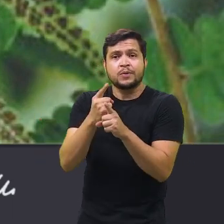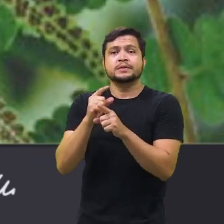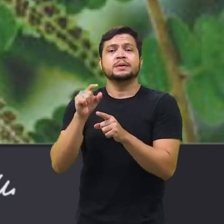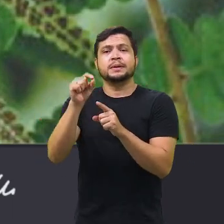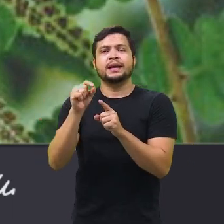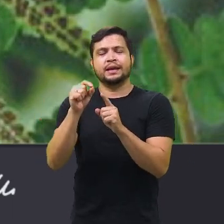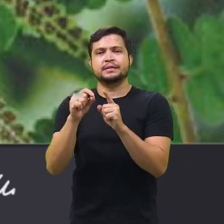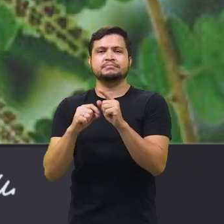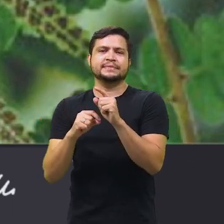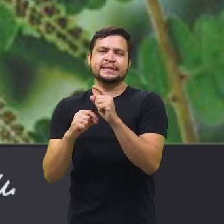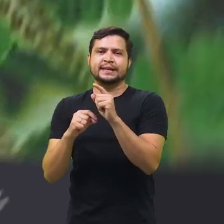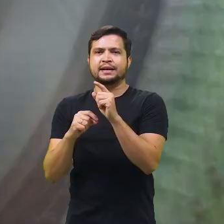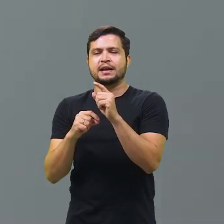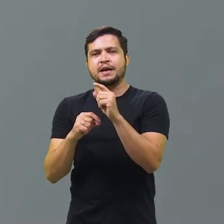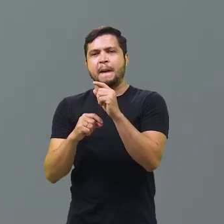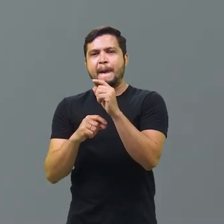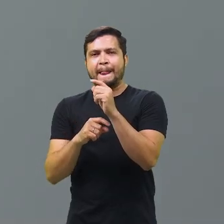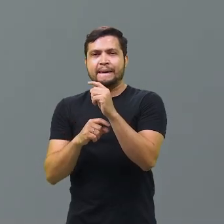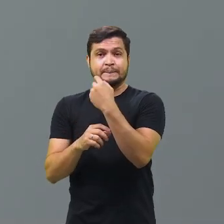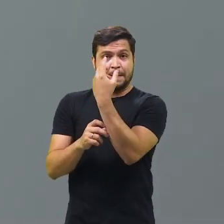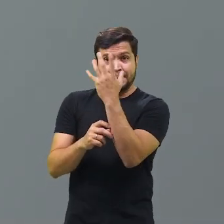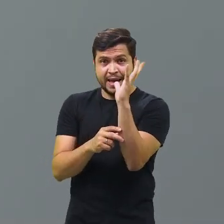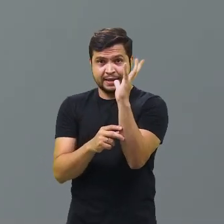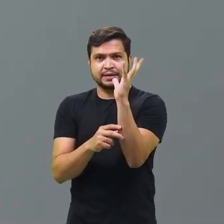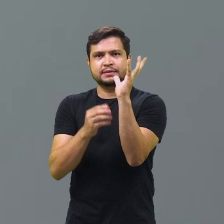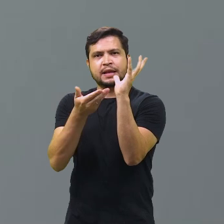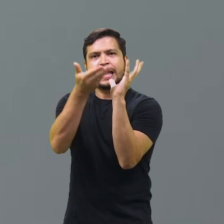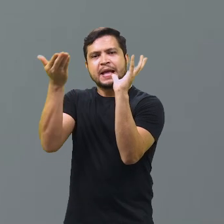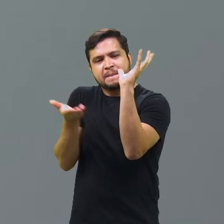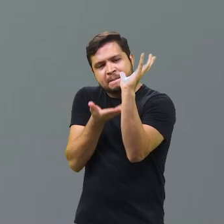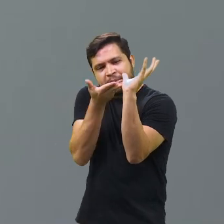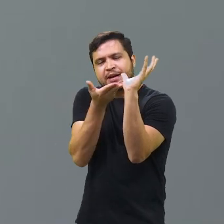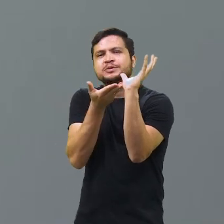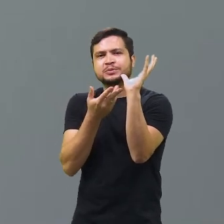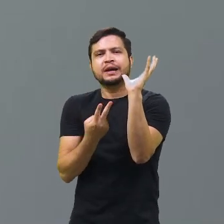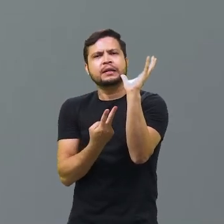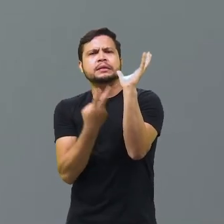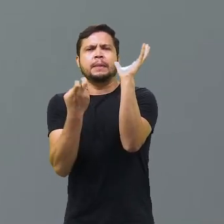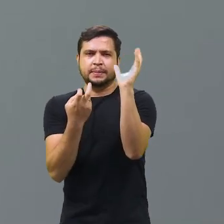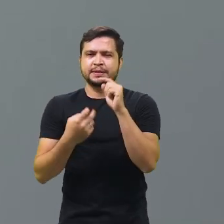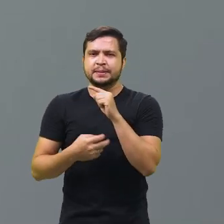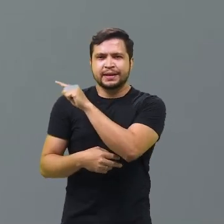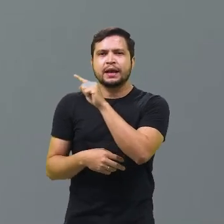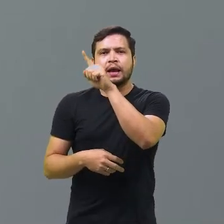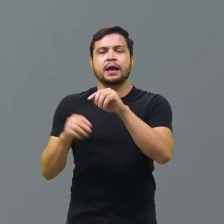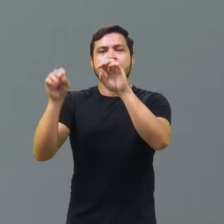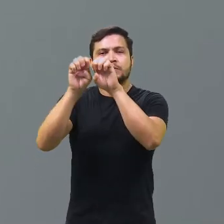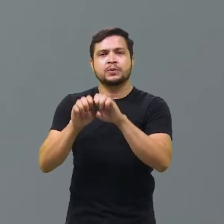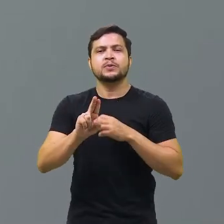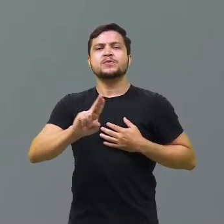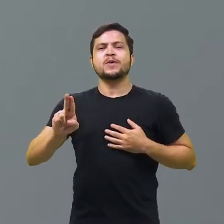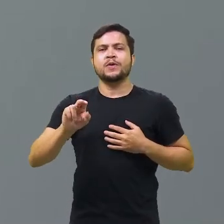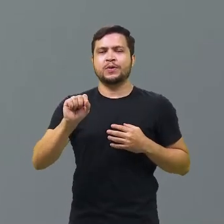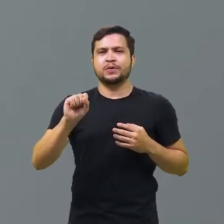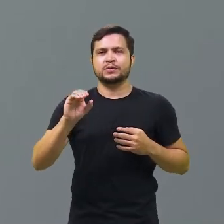parte de baixo das folhas da samambaia. Então a gente encontra aqui mais ou menos essas estruturas que são chamadas de soros. E dentro